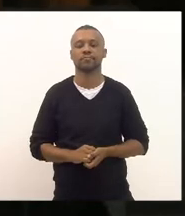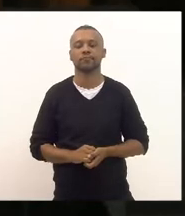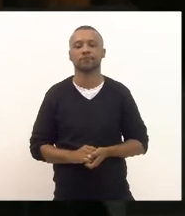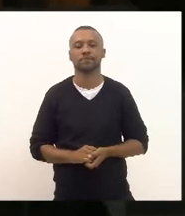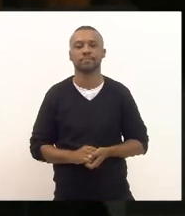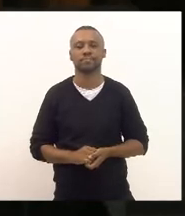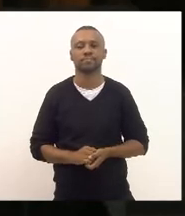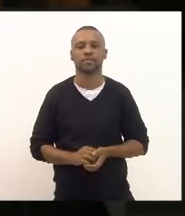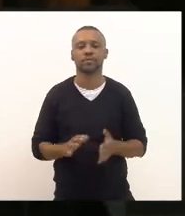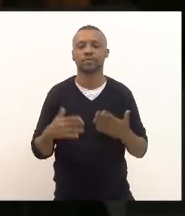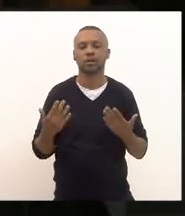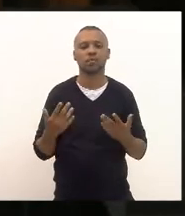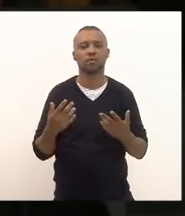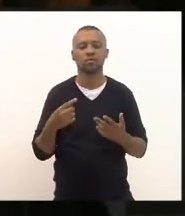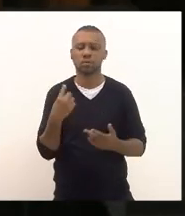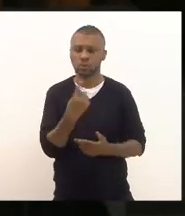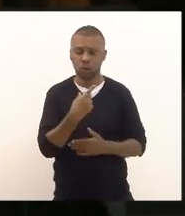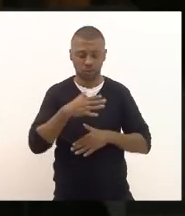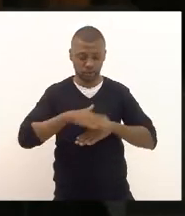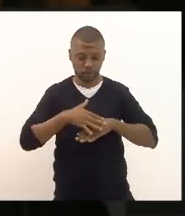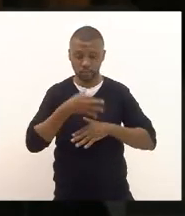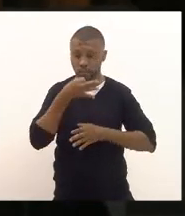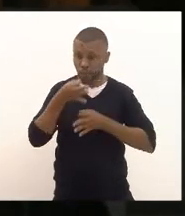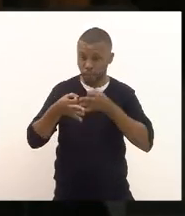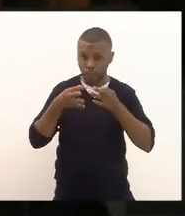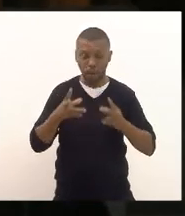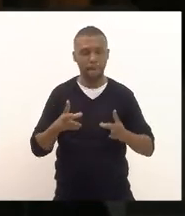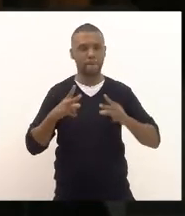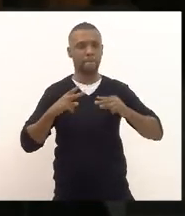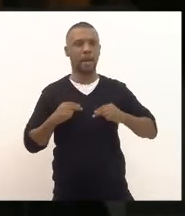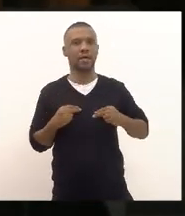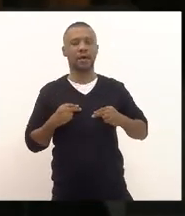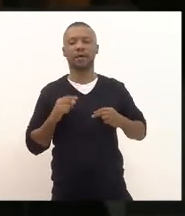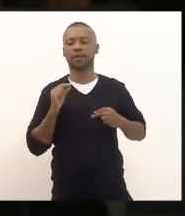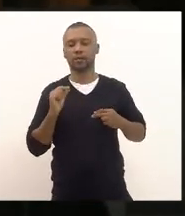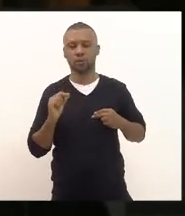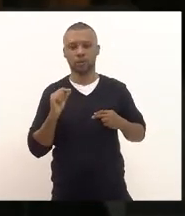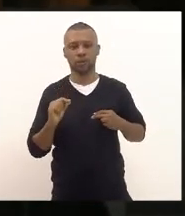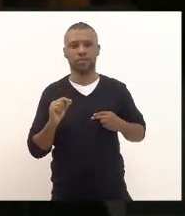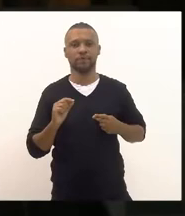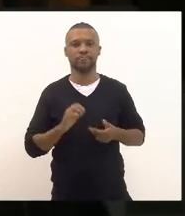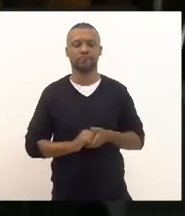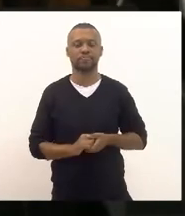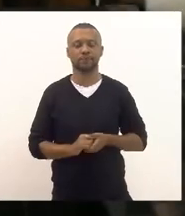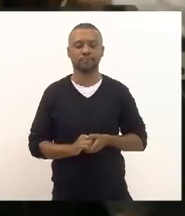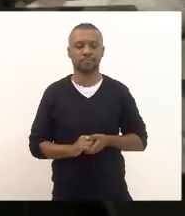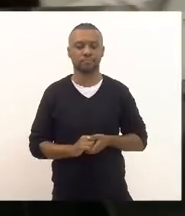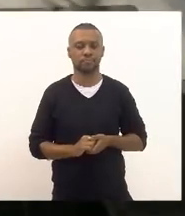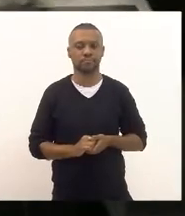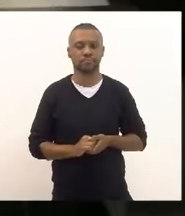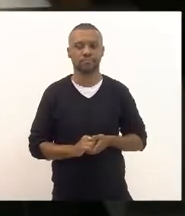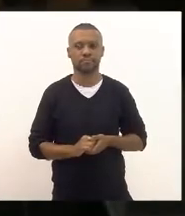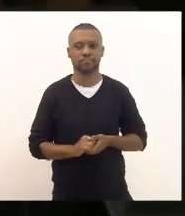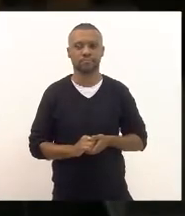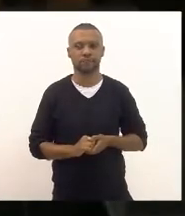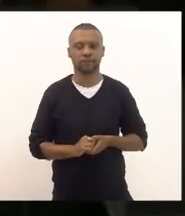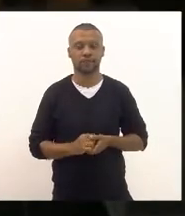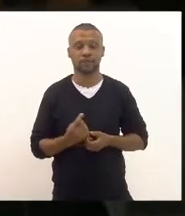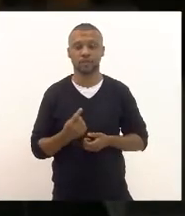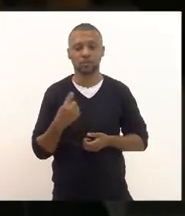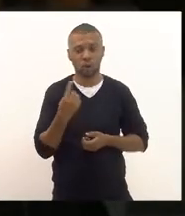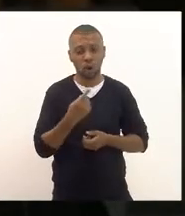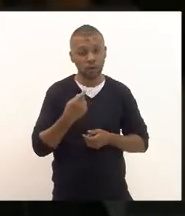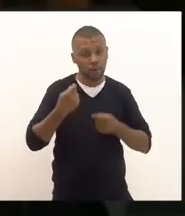bom e merece da nossa parte o que a gente uma